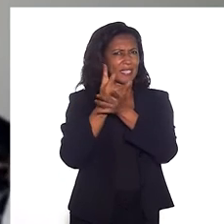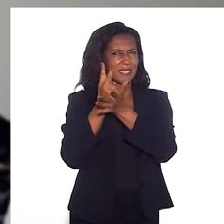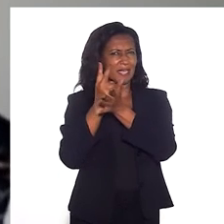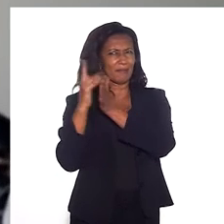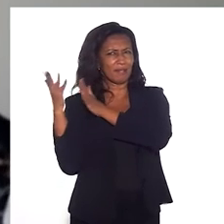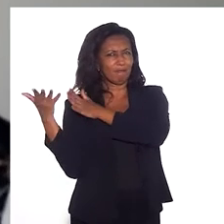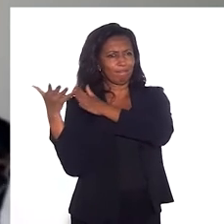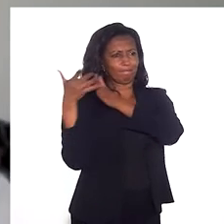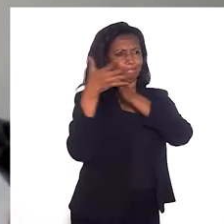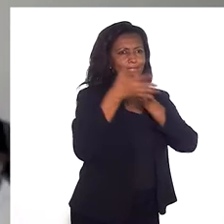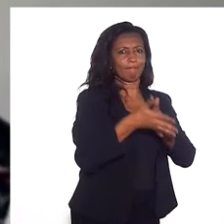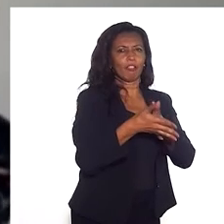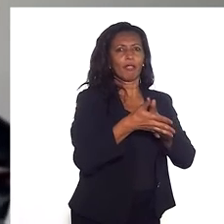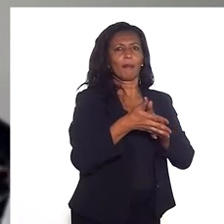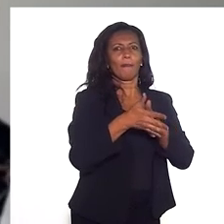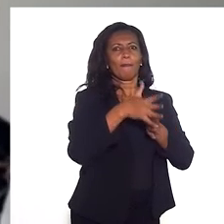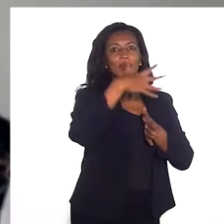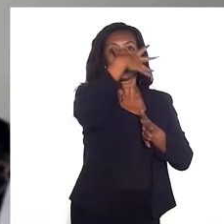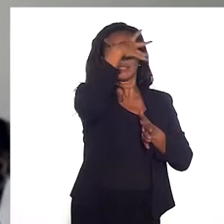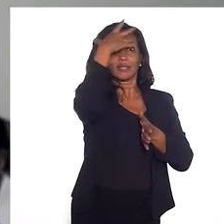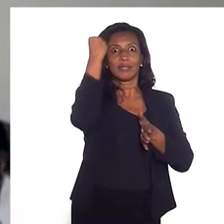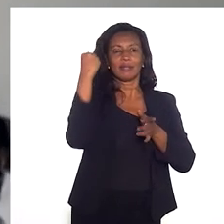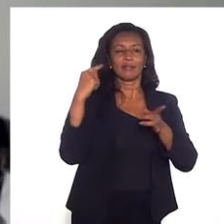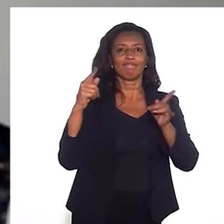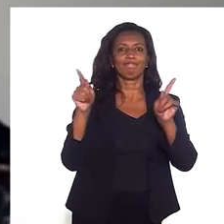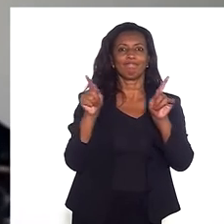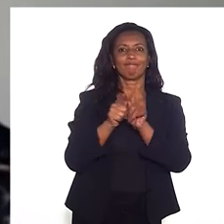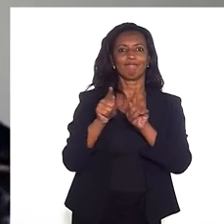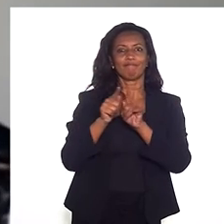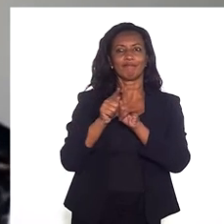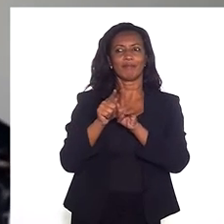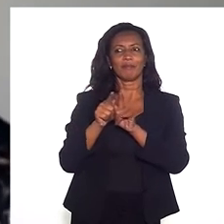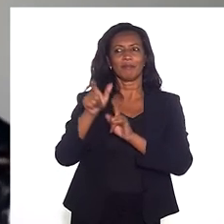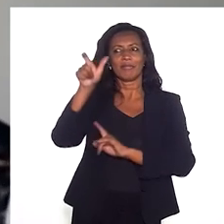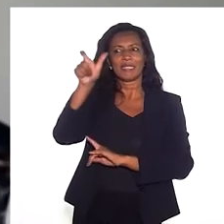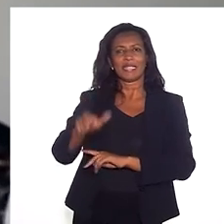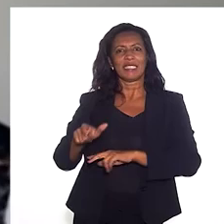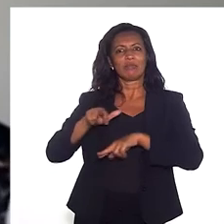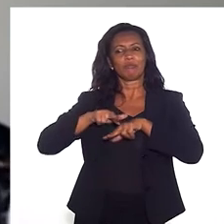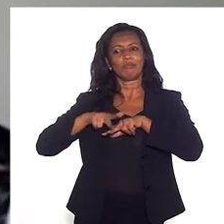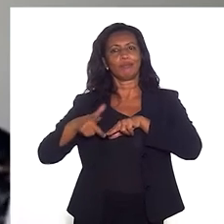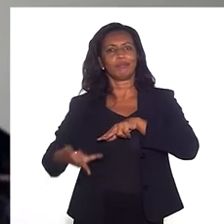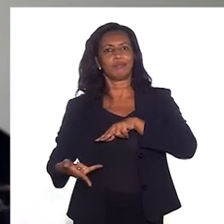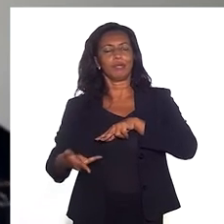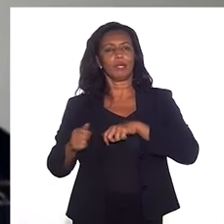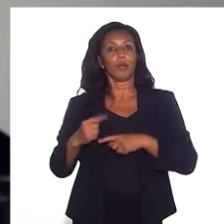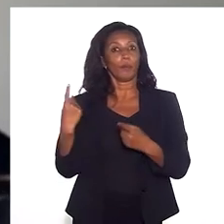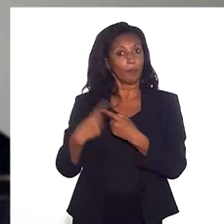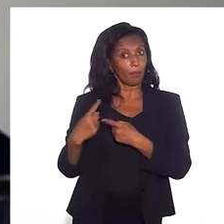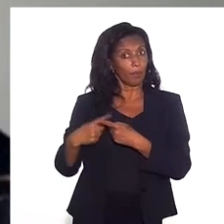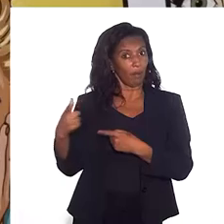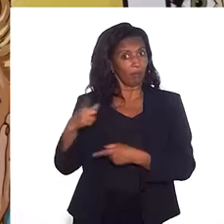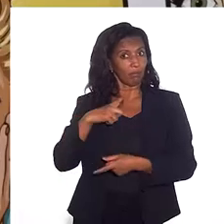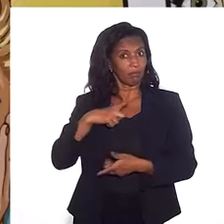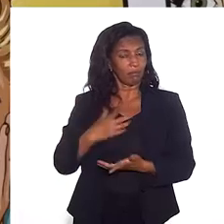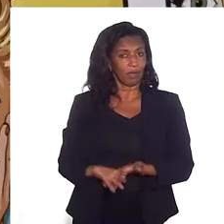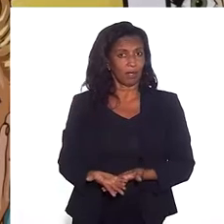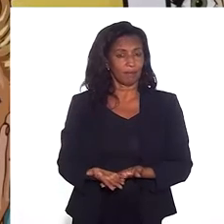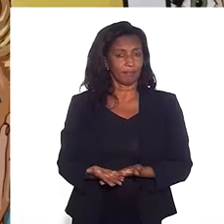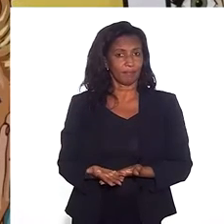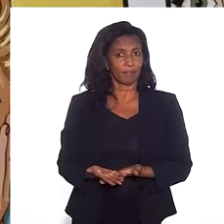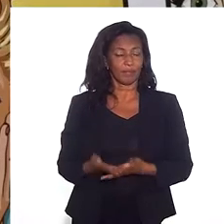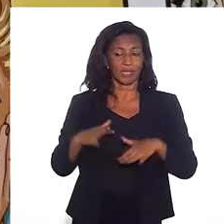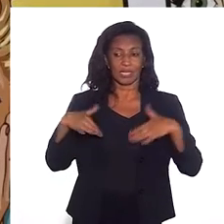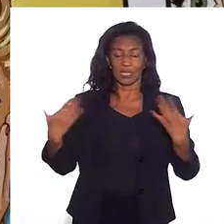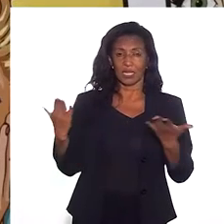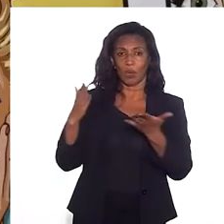reforça estereótipos sociais, mas se esquece completamente de uma materialidade do sexo, porque ela